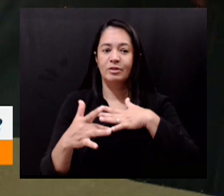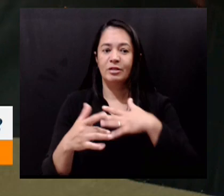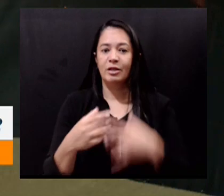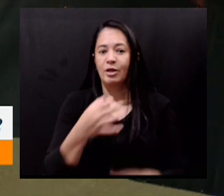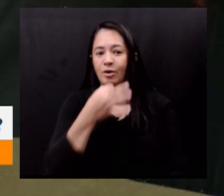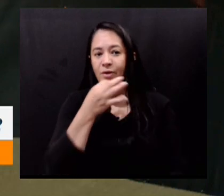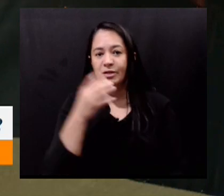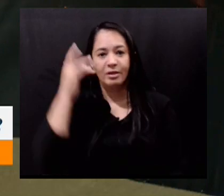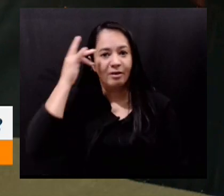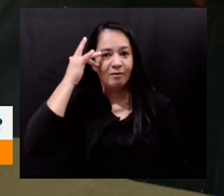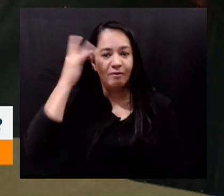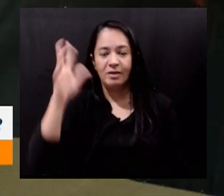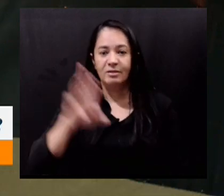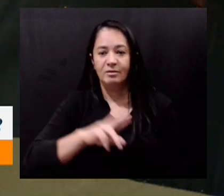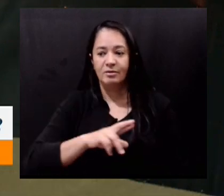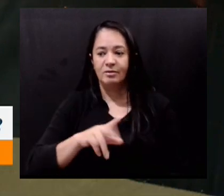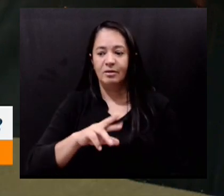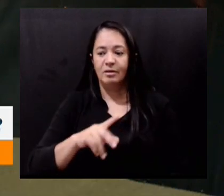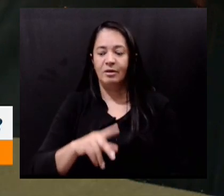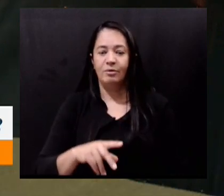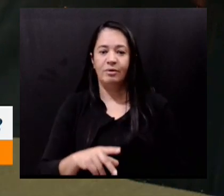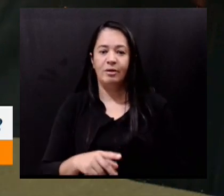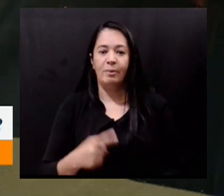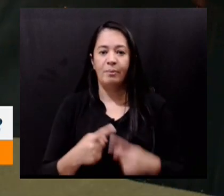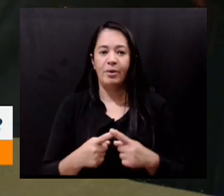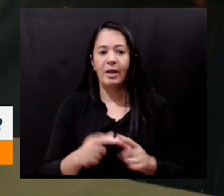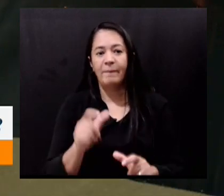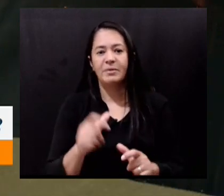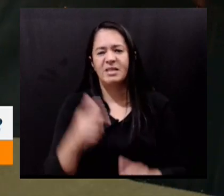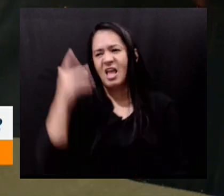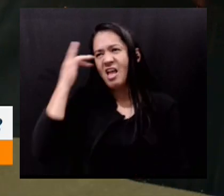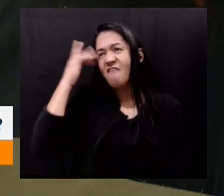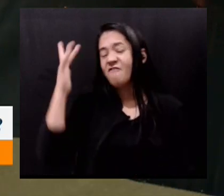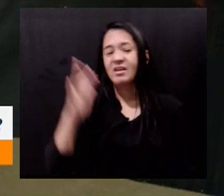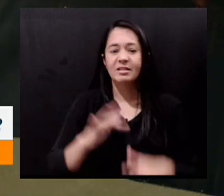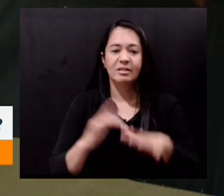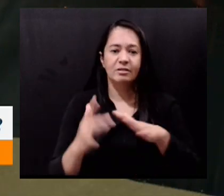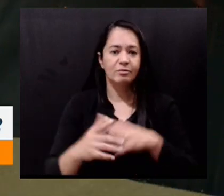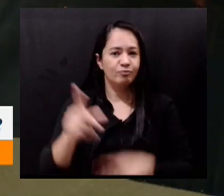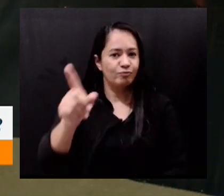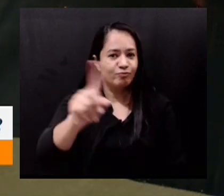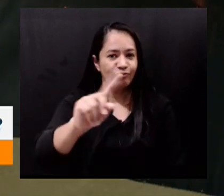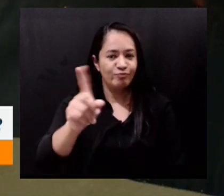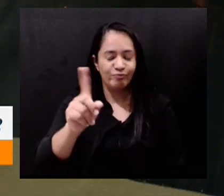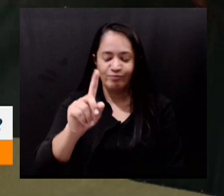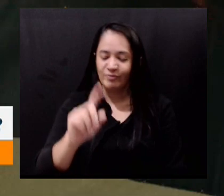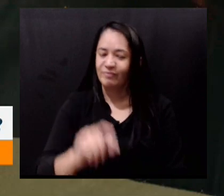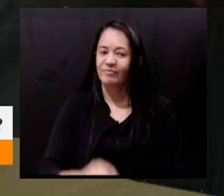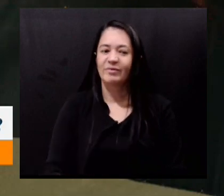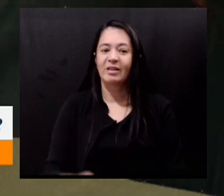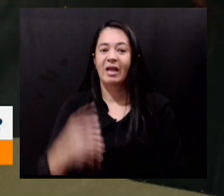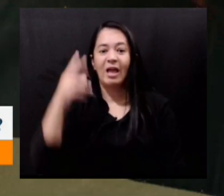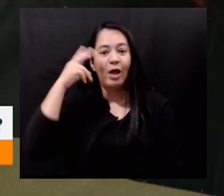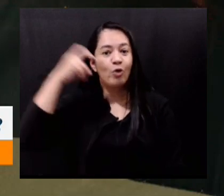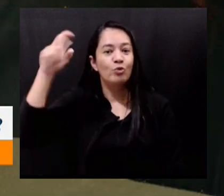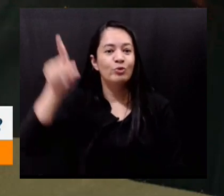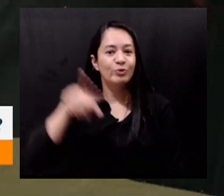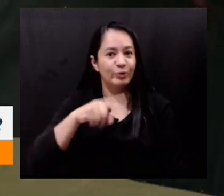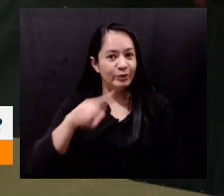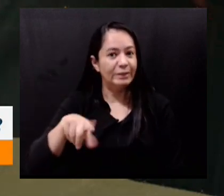assim, porque as pessoas pensam: "Ah, é tão fácil, rede social", vai nessa, tem a cultura do cancelamento, e como é que você lida com